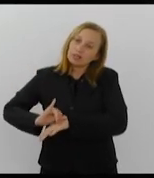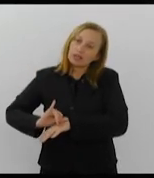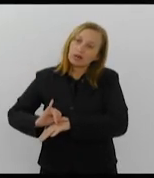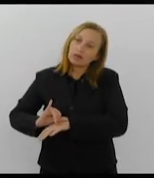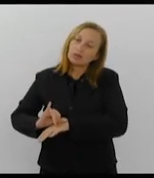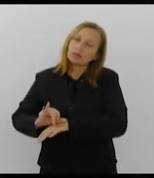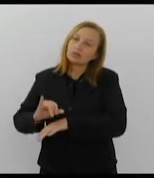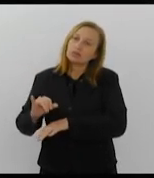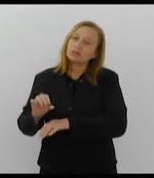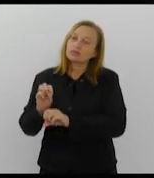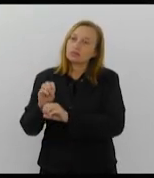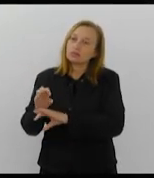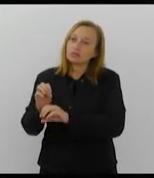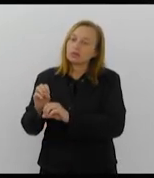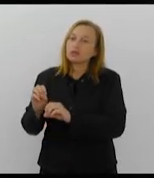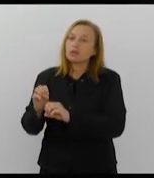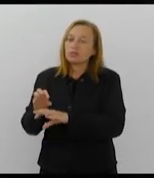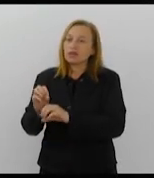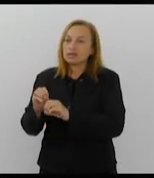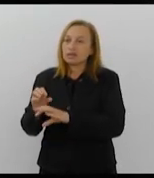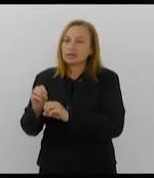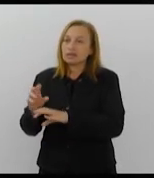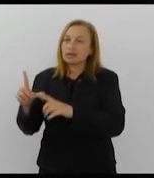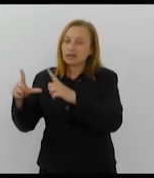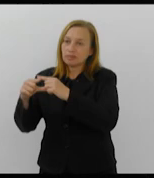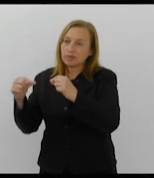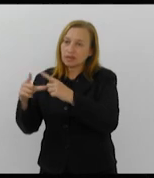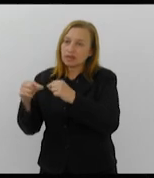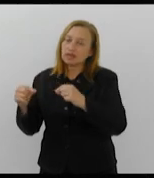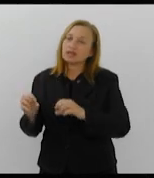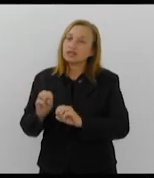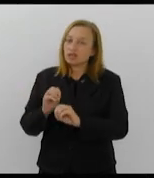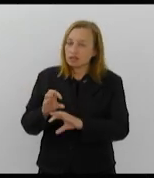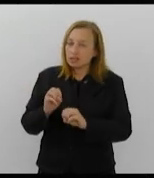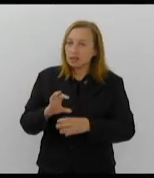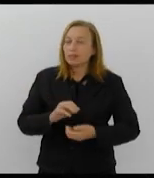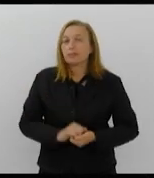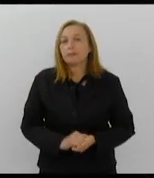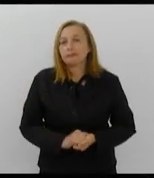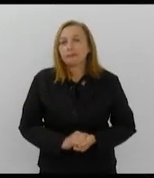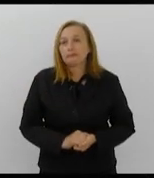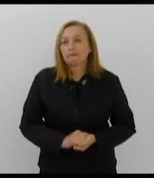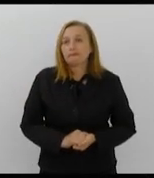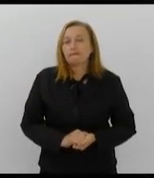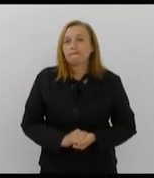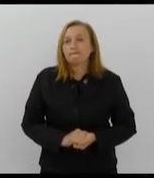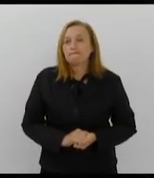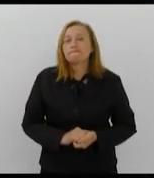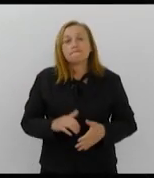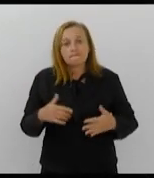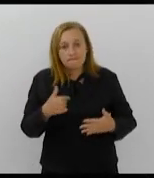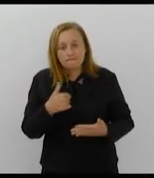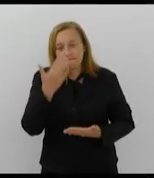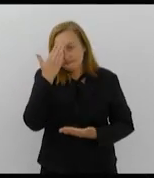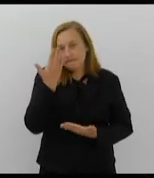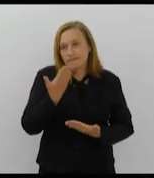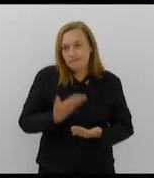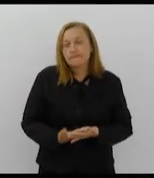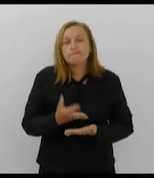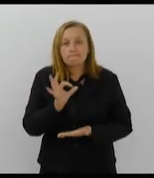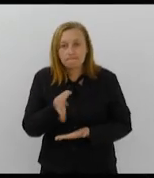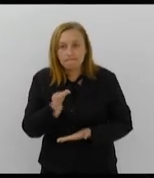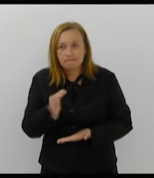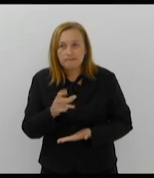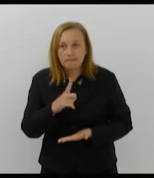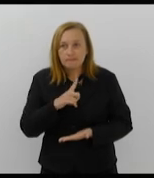missão de educar. E aí vem meu exemplo de educar. Quando... E eu acredito e tenho certeza que